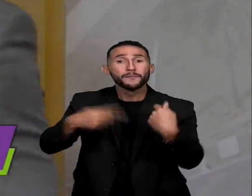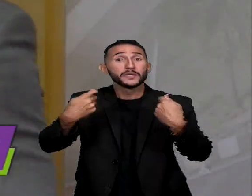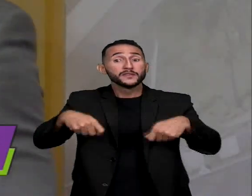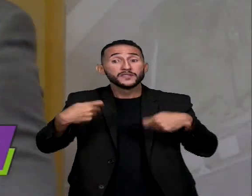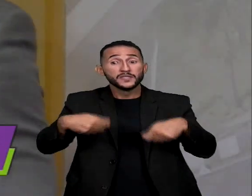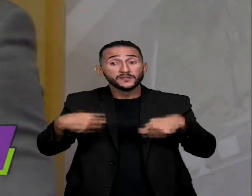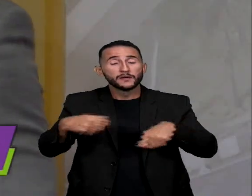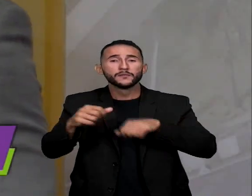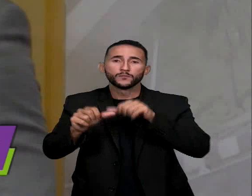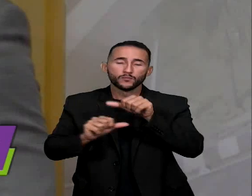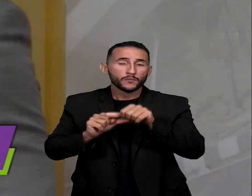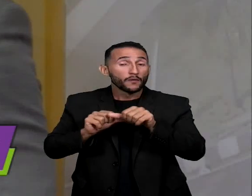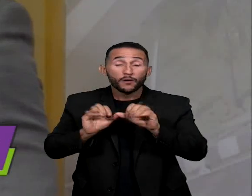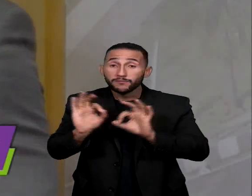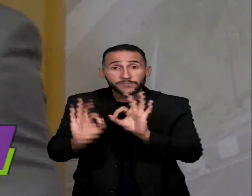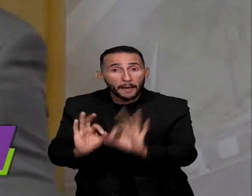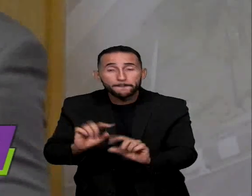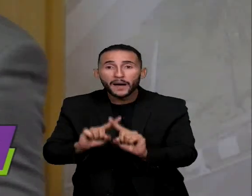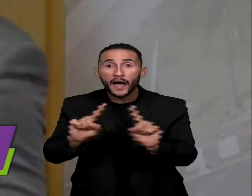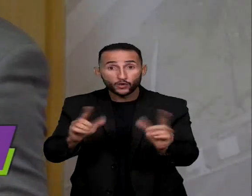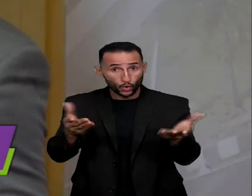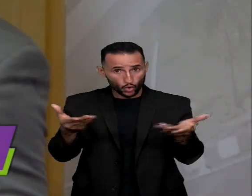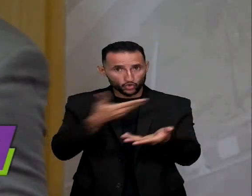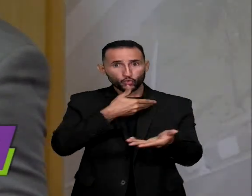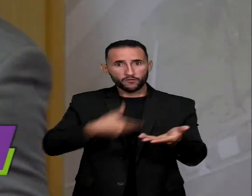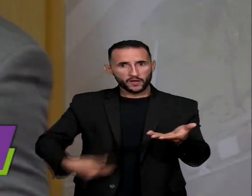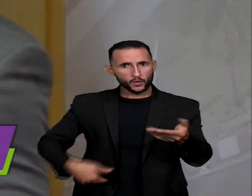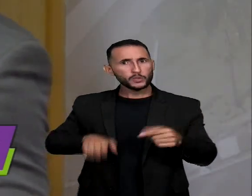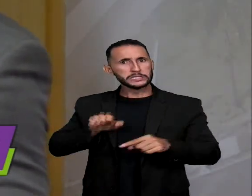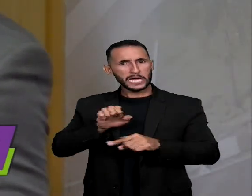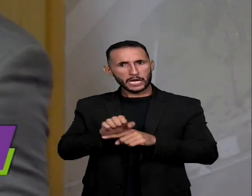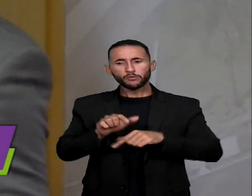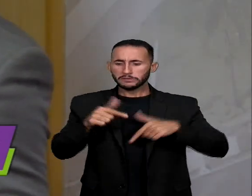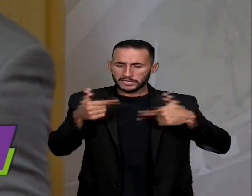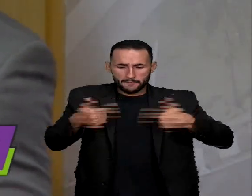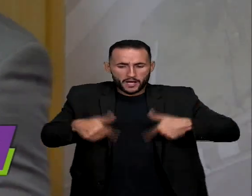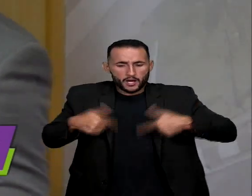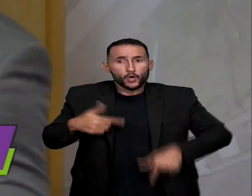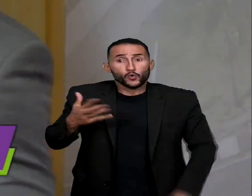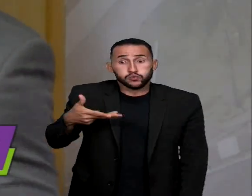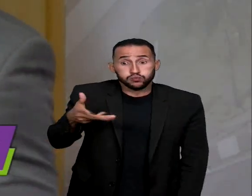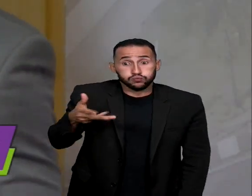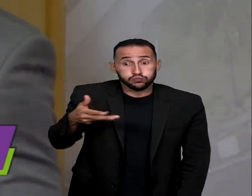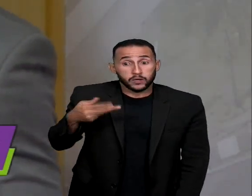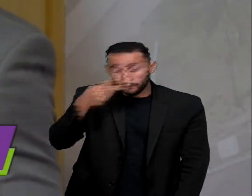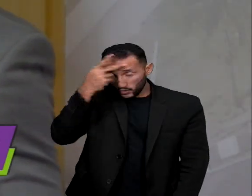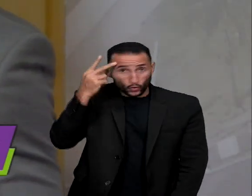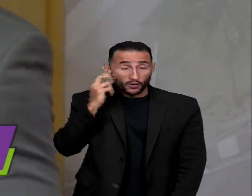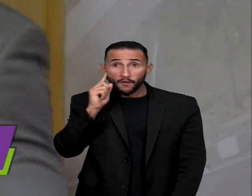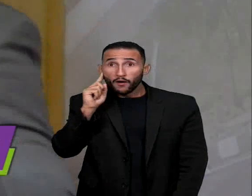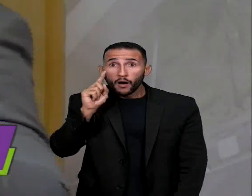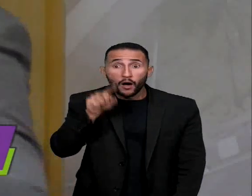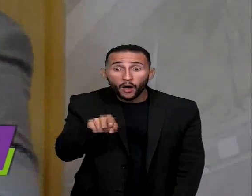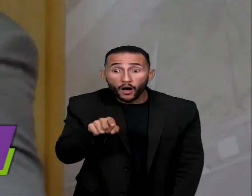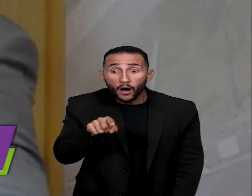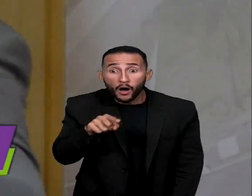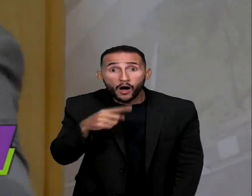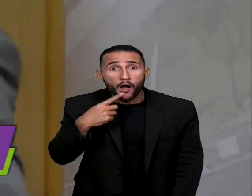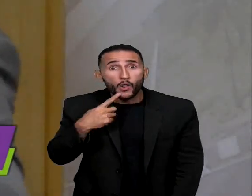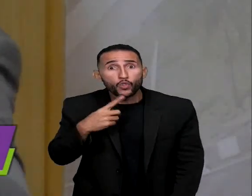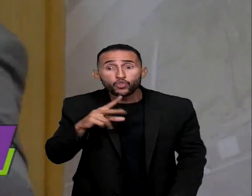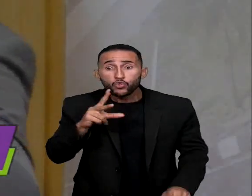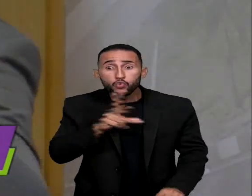tocada pelo governo do estado num ritmo bastante acelerado as pessoas se surpreendem toda vez que passam lá falam tá mais